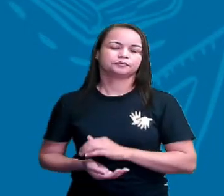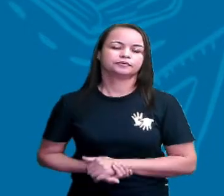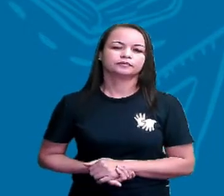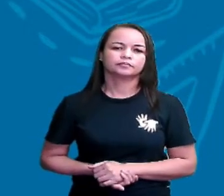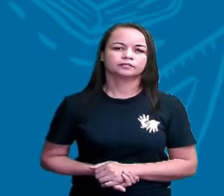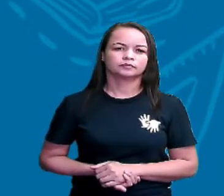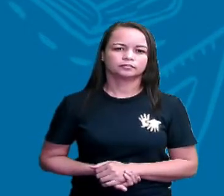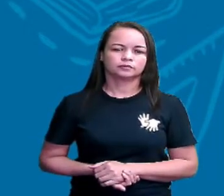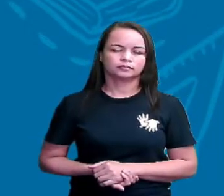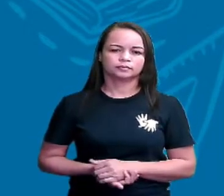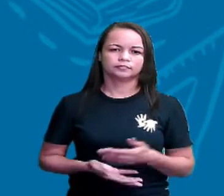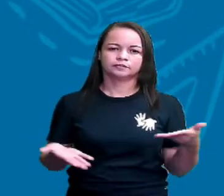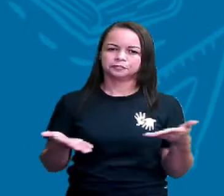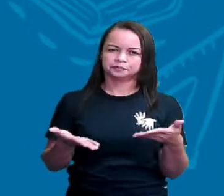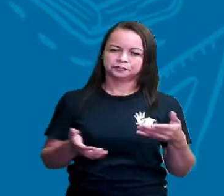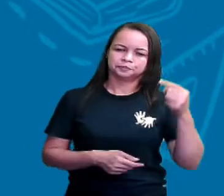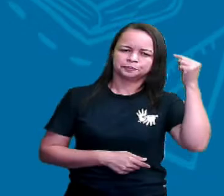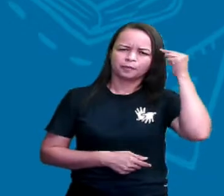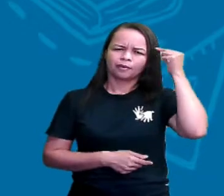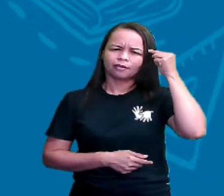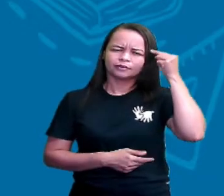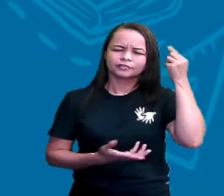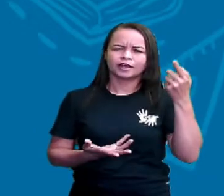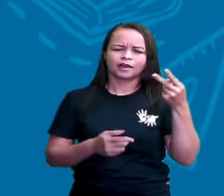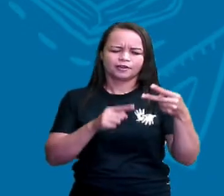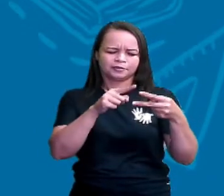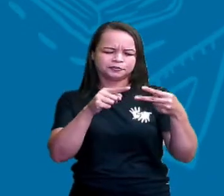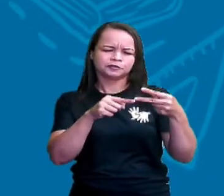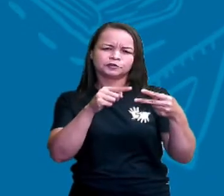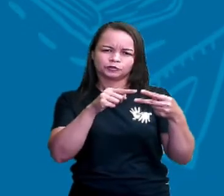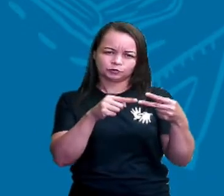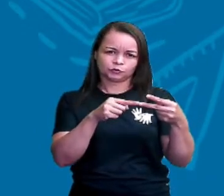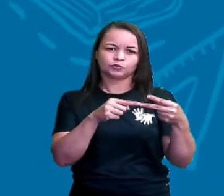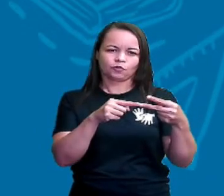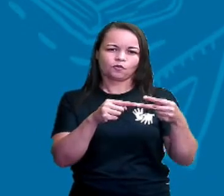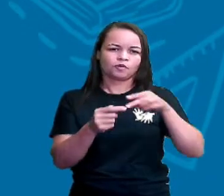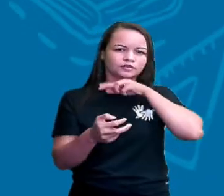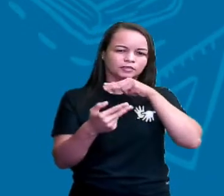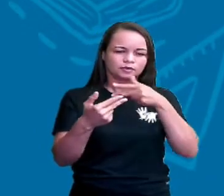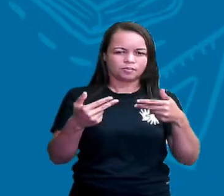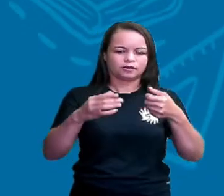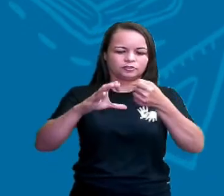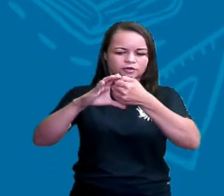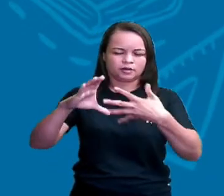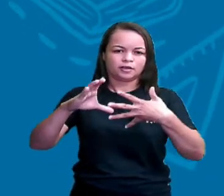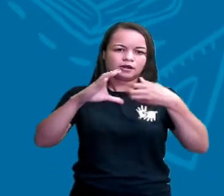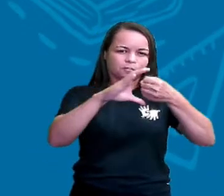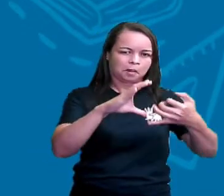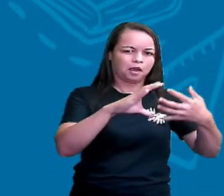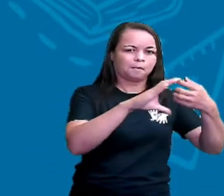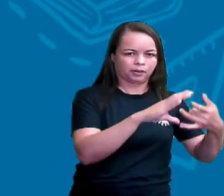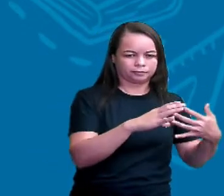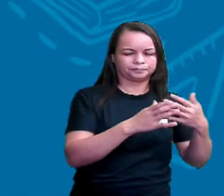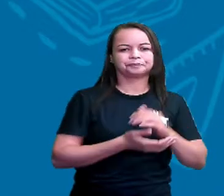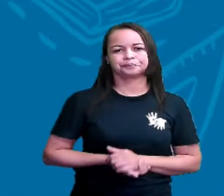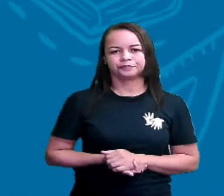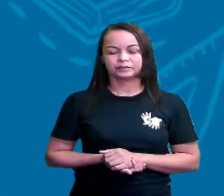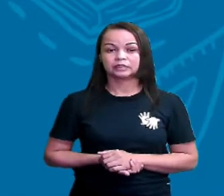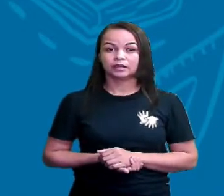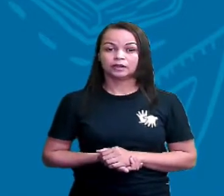Vamos agora pensar em dois animais para cada característica, tá certo? Então, de acordo com cada uma